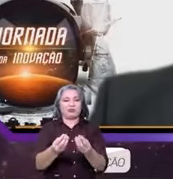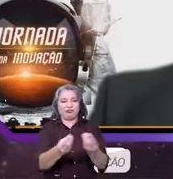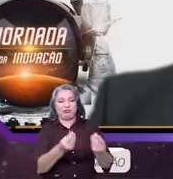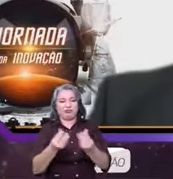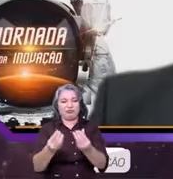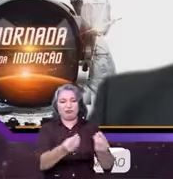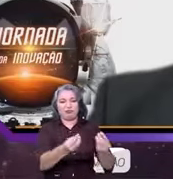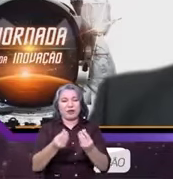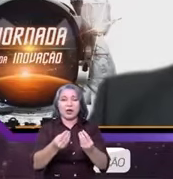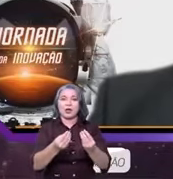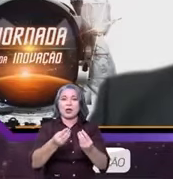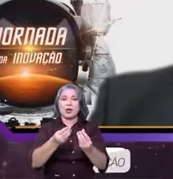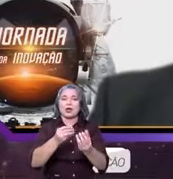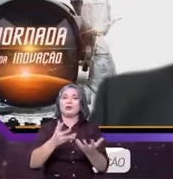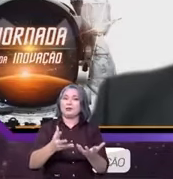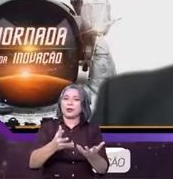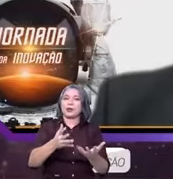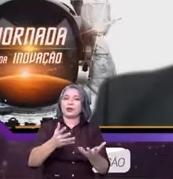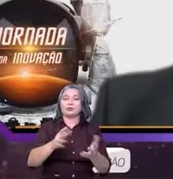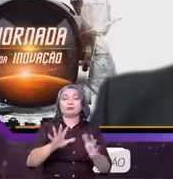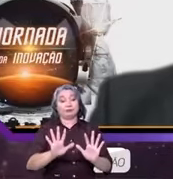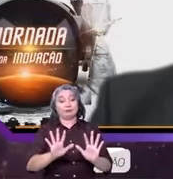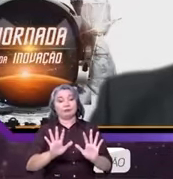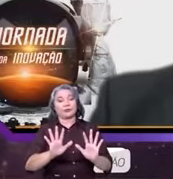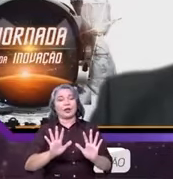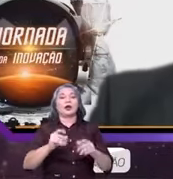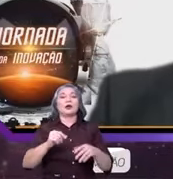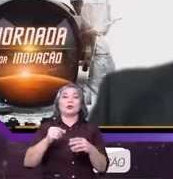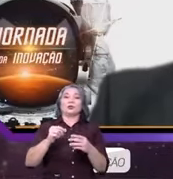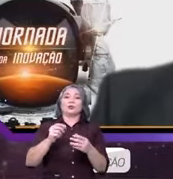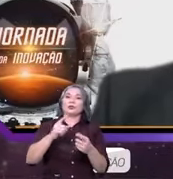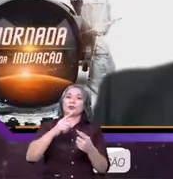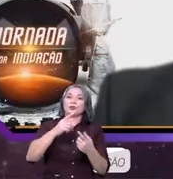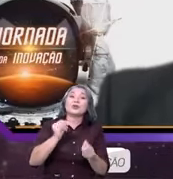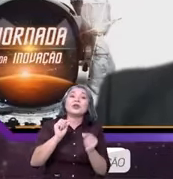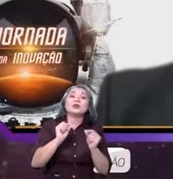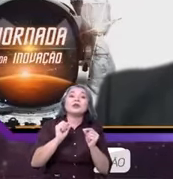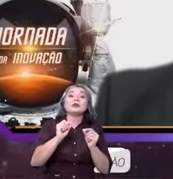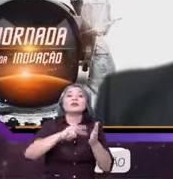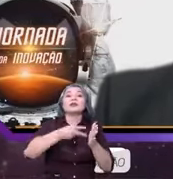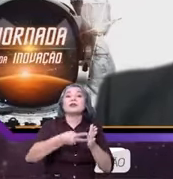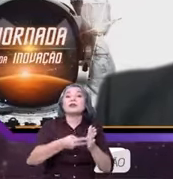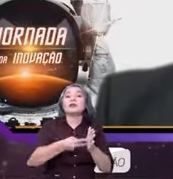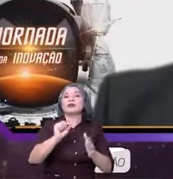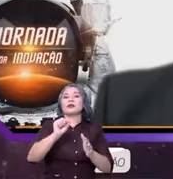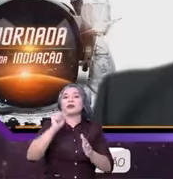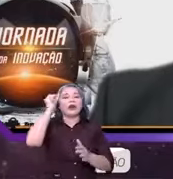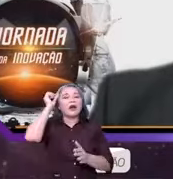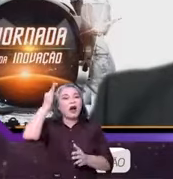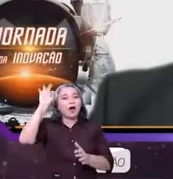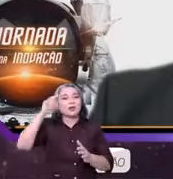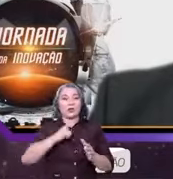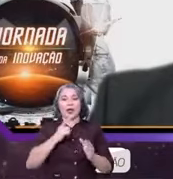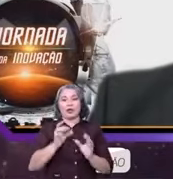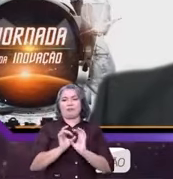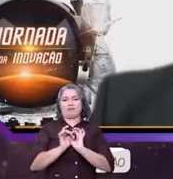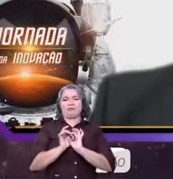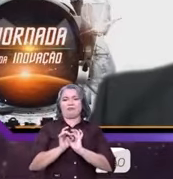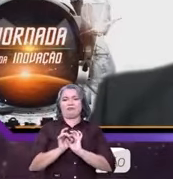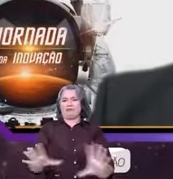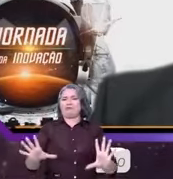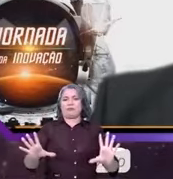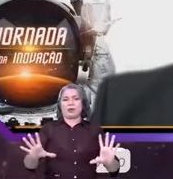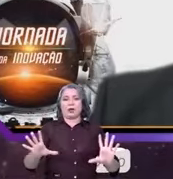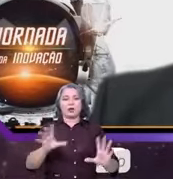de qualidade é independente do conceito de ágil. Então, não é abrir mão de